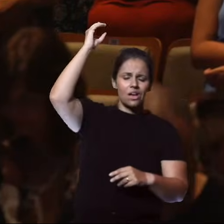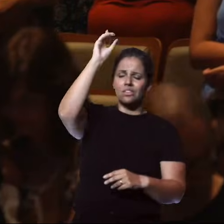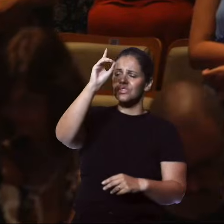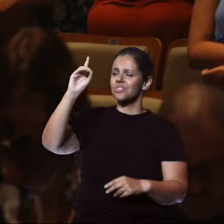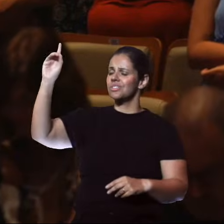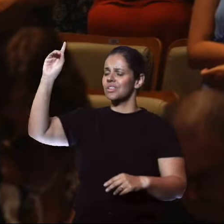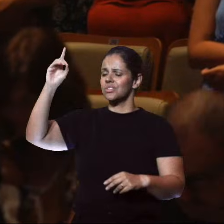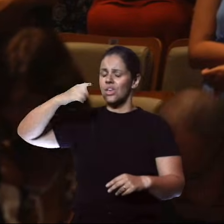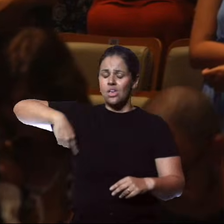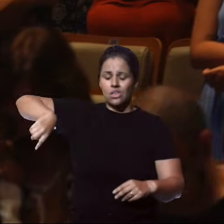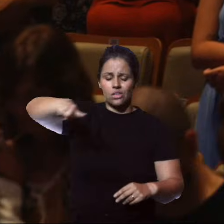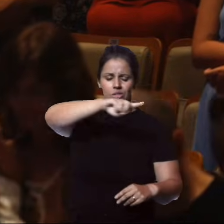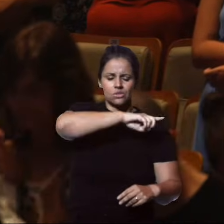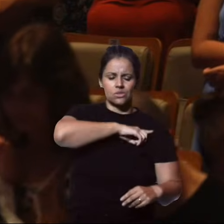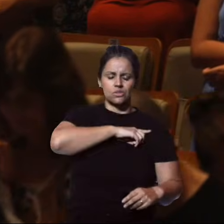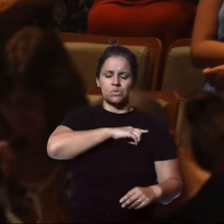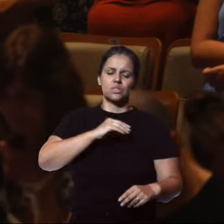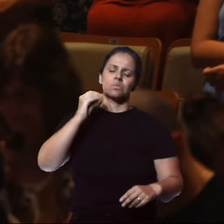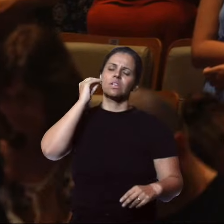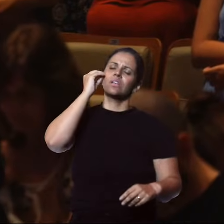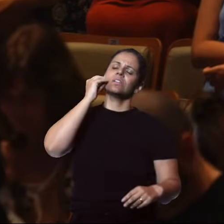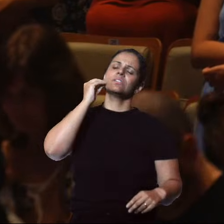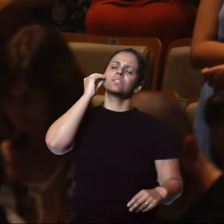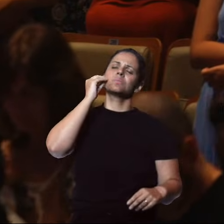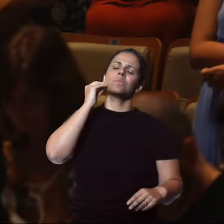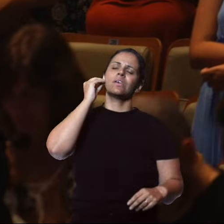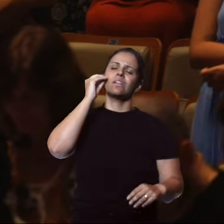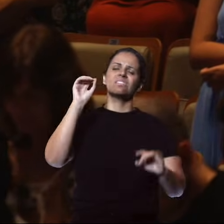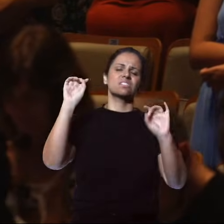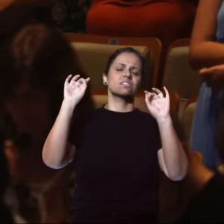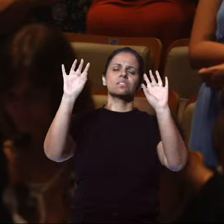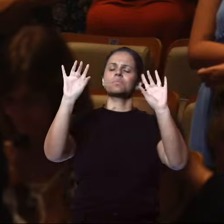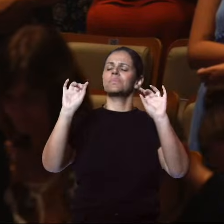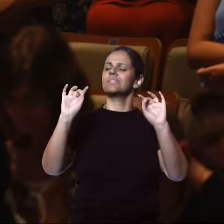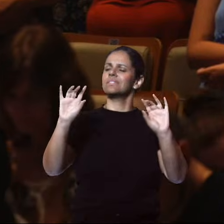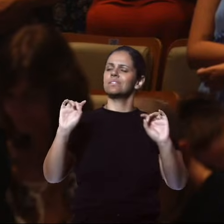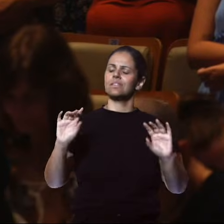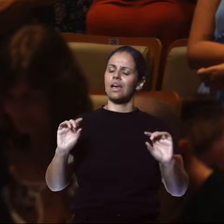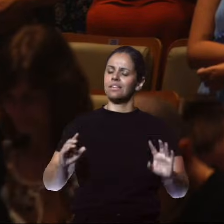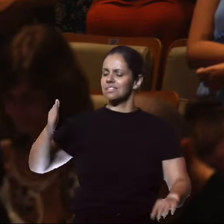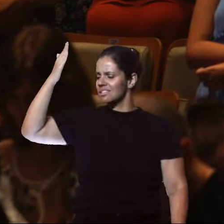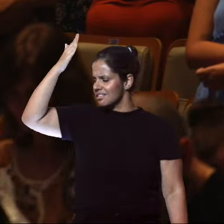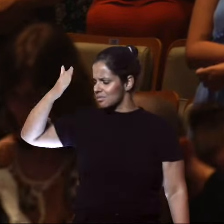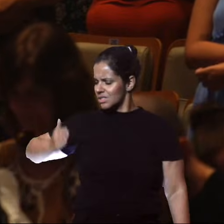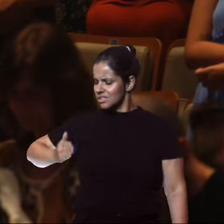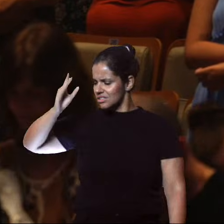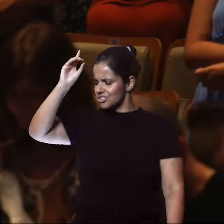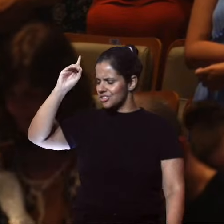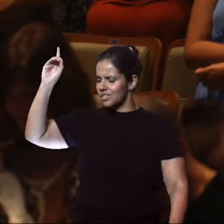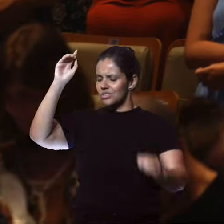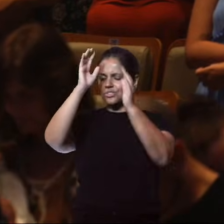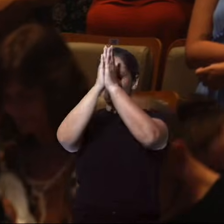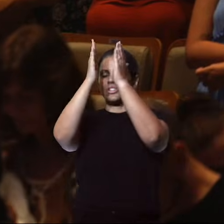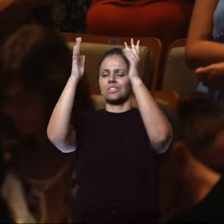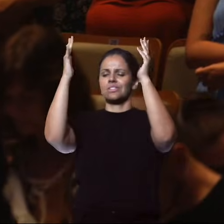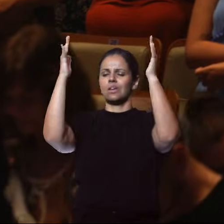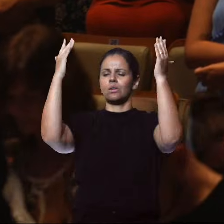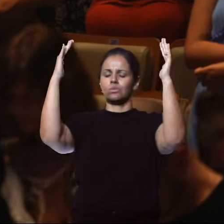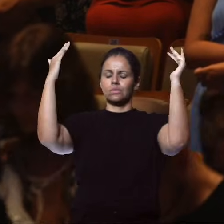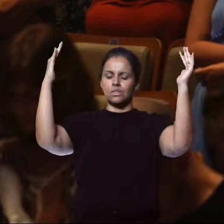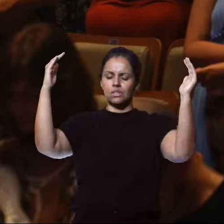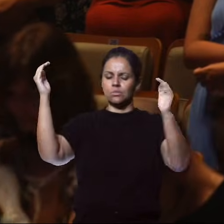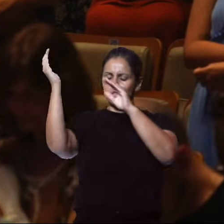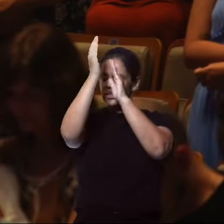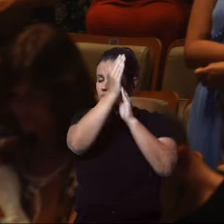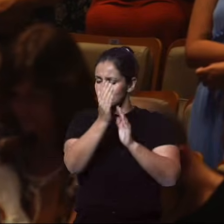coisas especiais na sua presença. Obrigado porque somos igreja, Senhor. Nós te exaltamos por tudo isso. Te louvamos